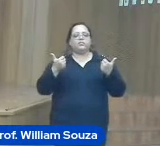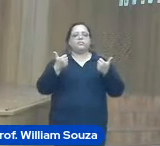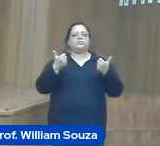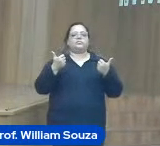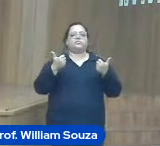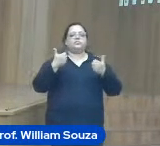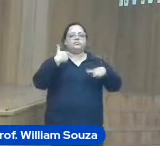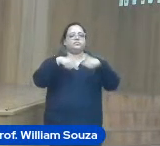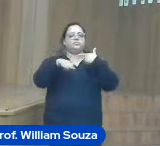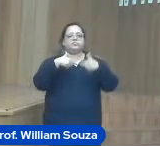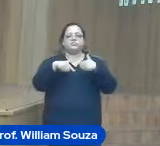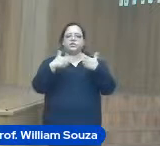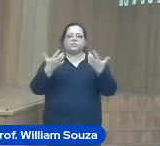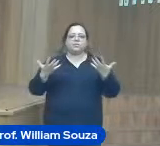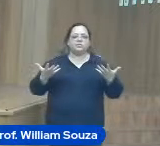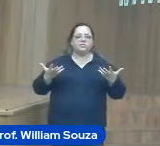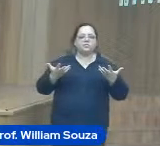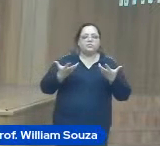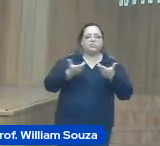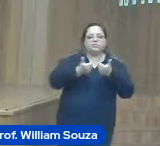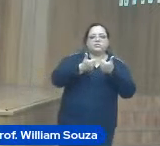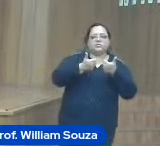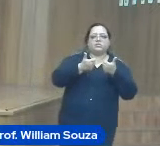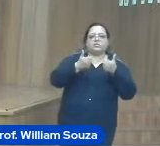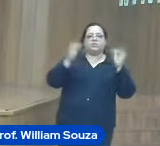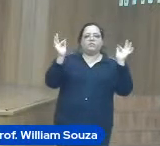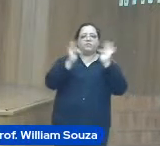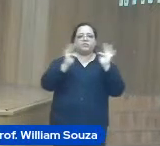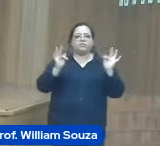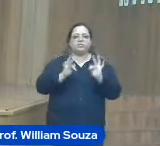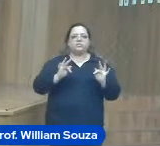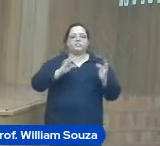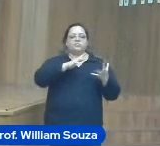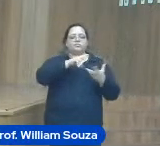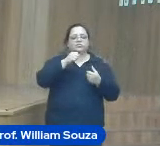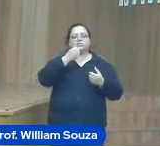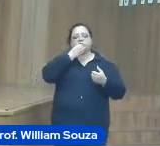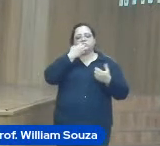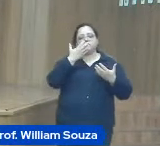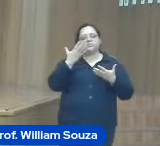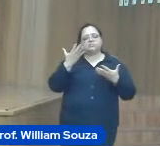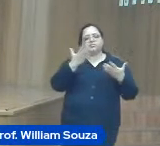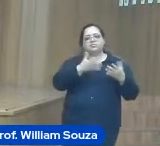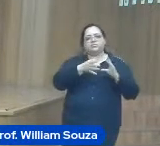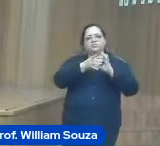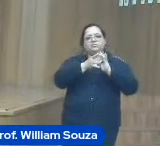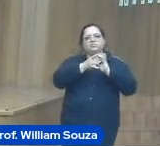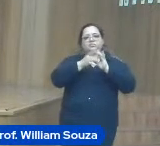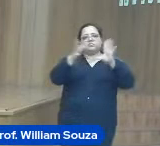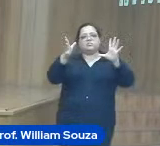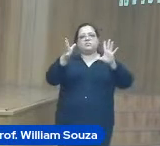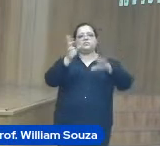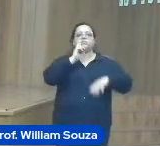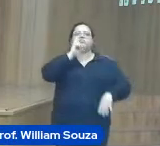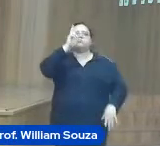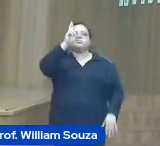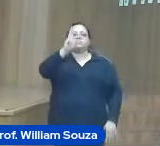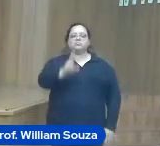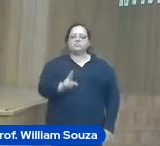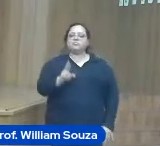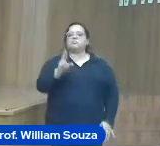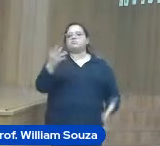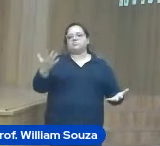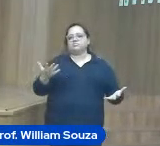trabalhos maravilhosos, toda a felicidade do mundo. E é isso, eu fico à disposição para responder perguntas, caso